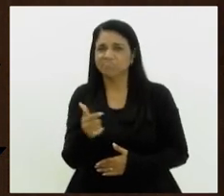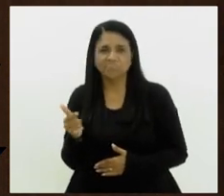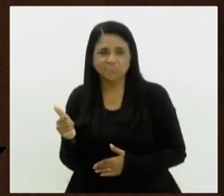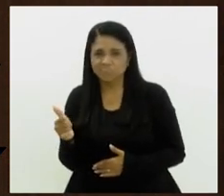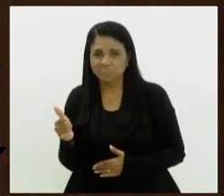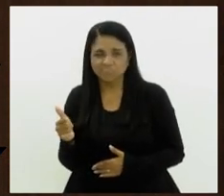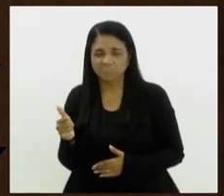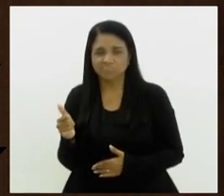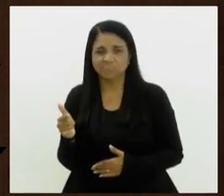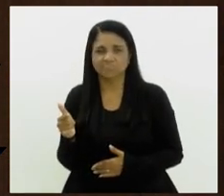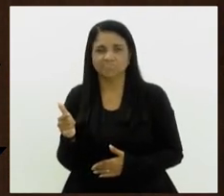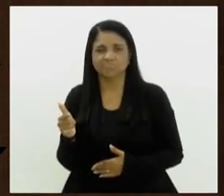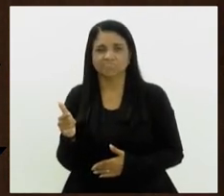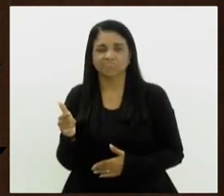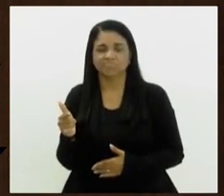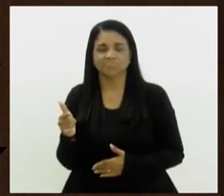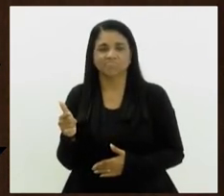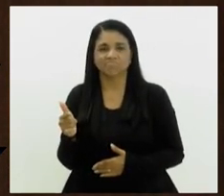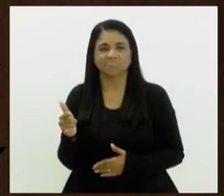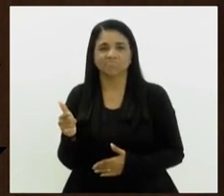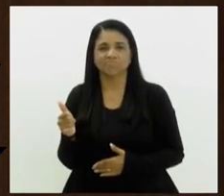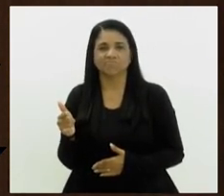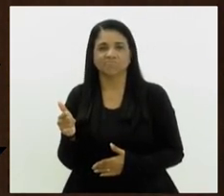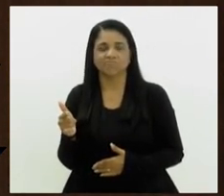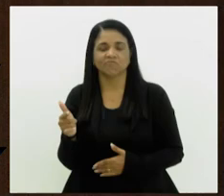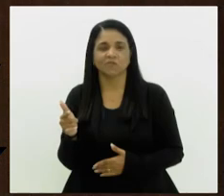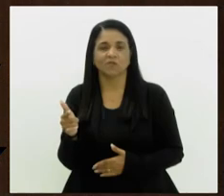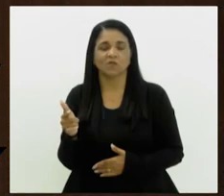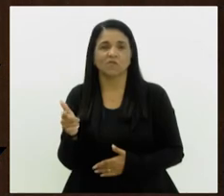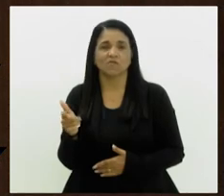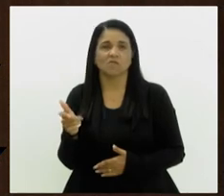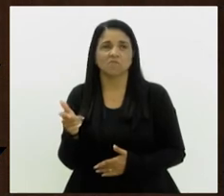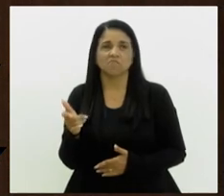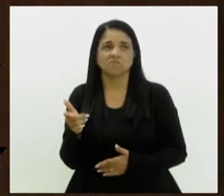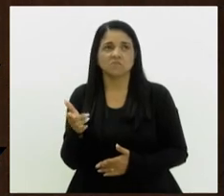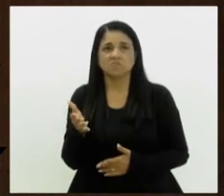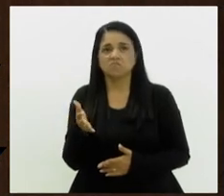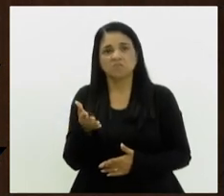provavelmente, o dissabor de ter conhecido